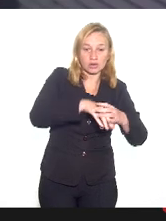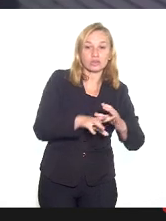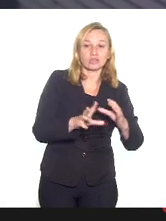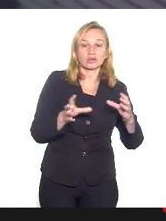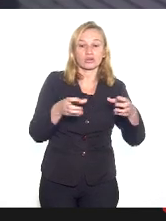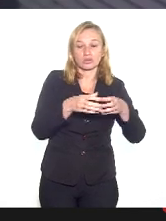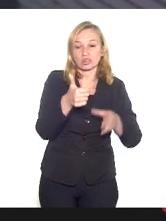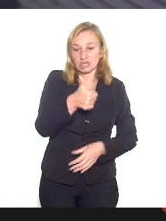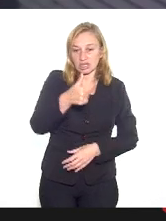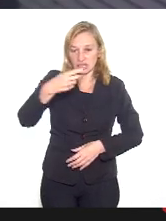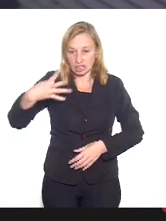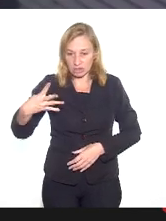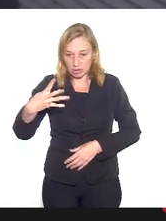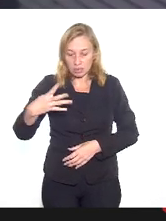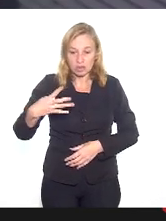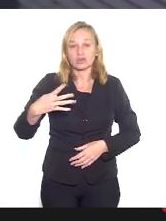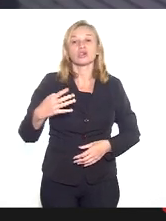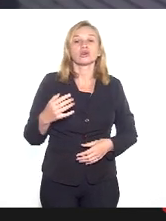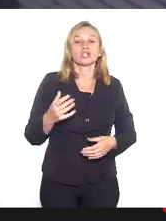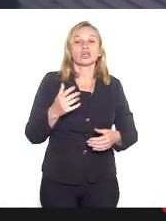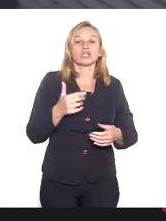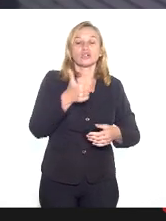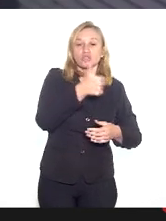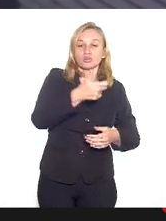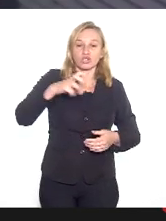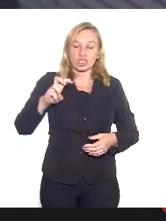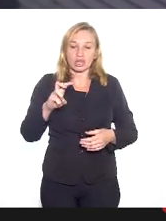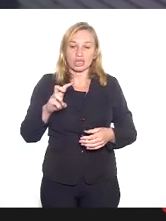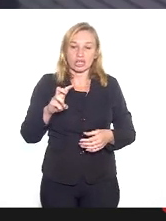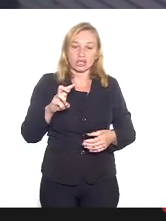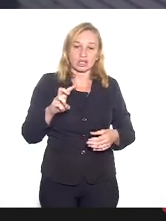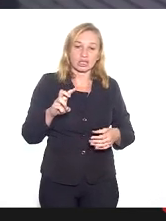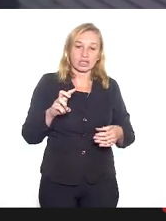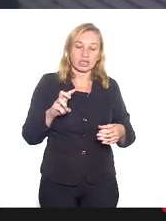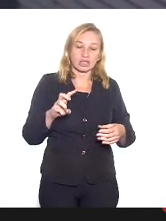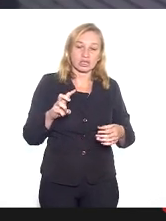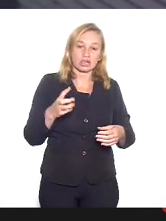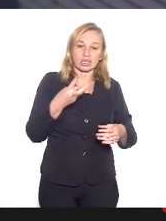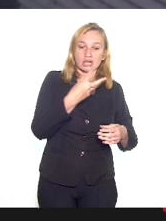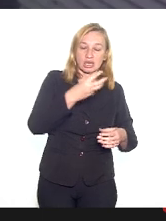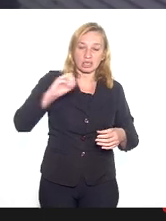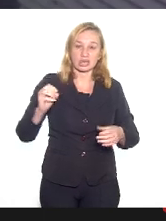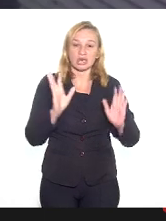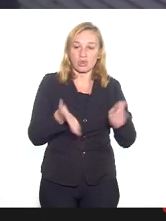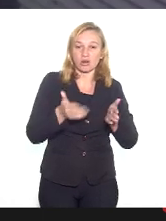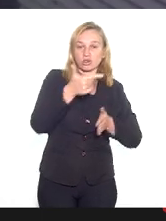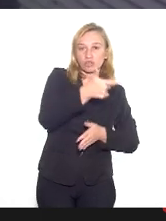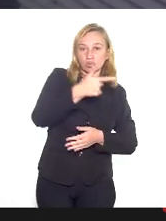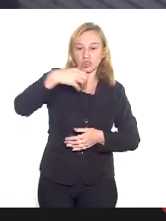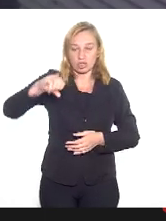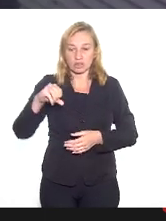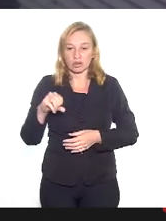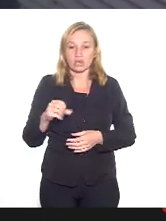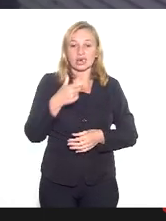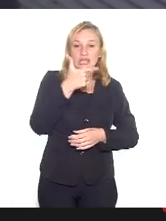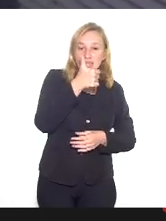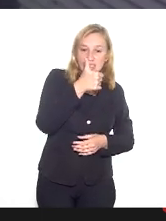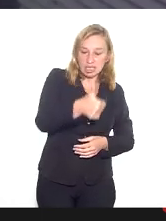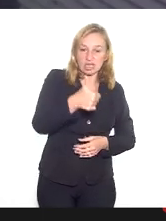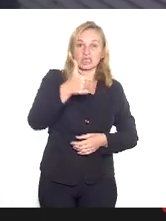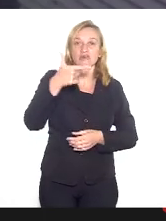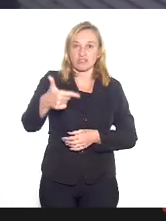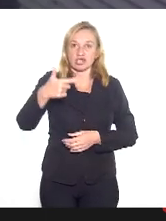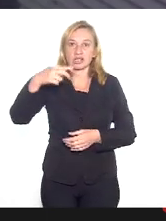2015 houve ingresso de 300, e agora em 2019 mais uma convocação de 125